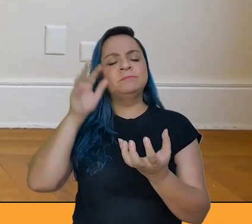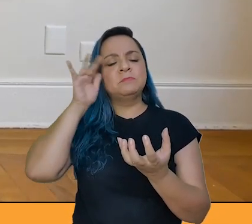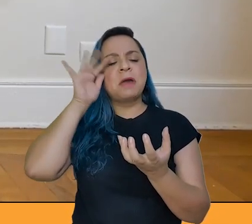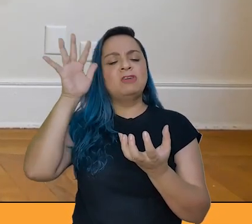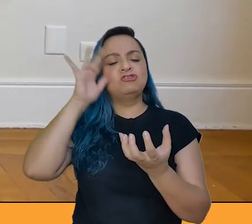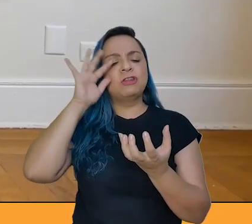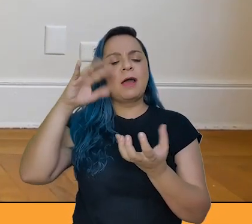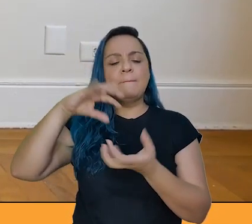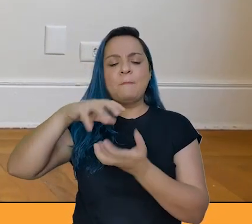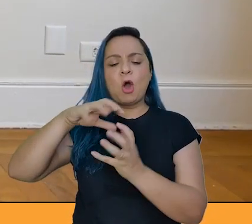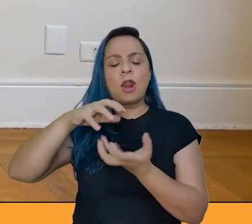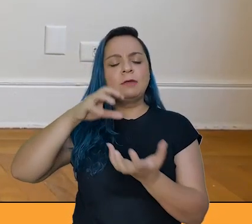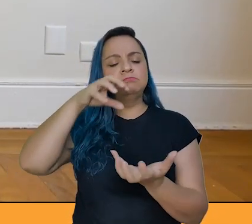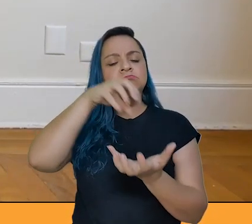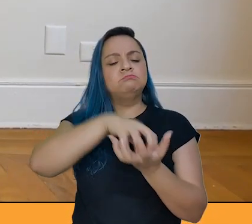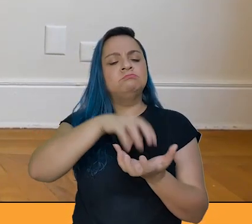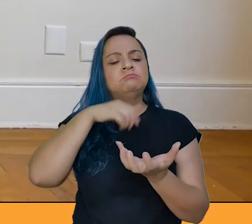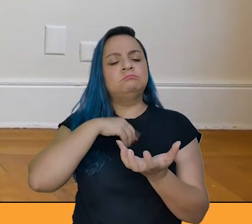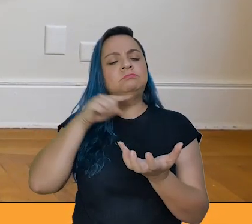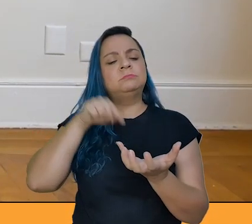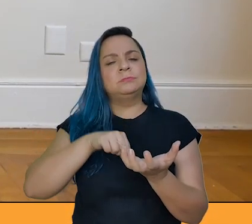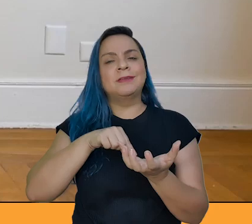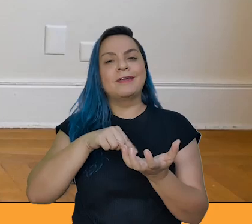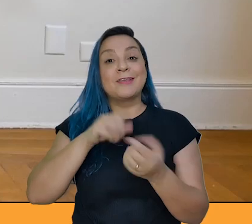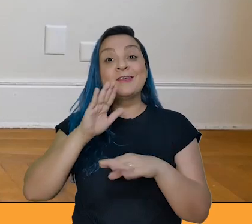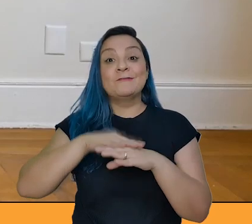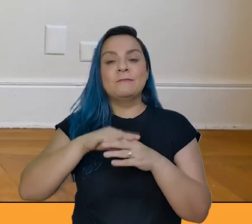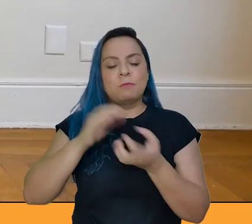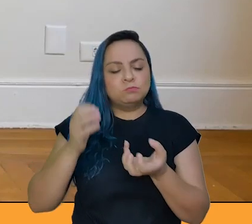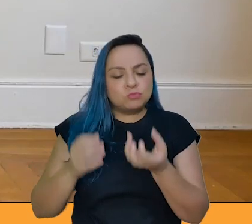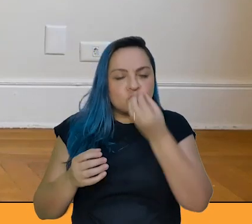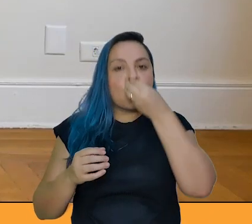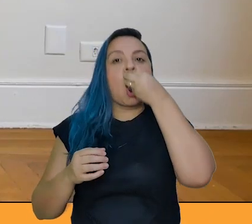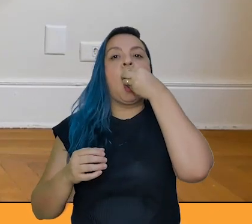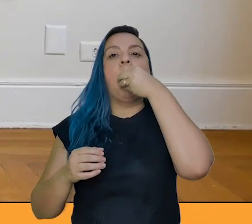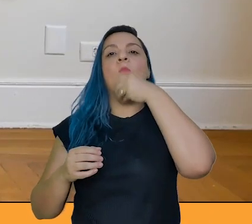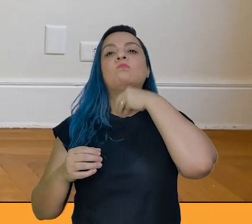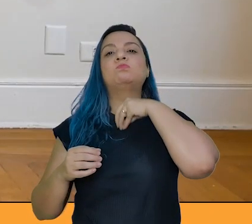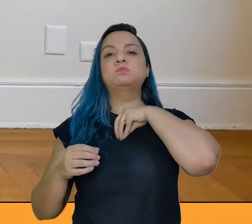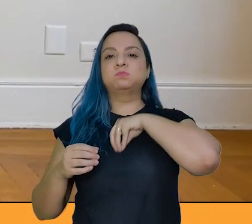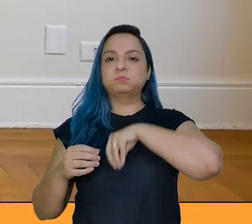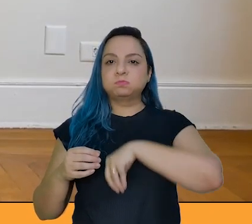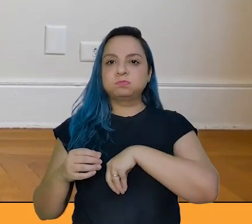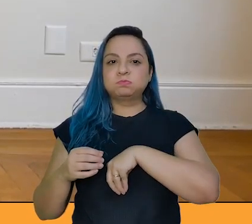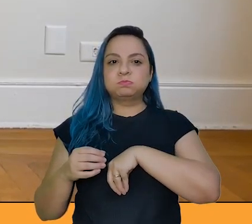visualizar, de imaginar e de realmente reproduzir esse movimento de